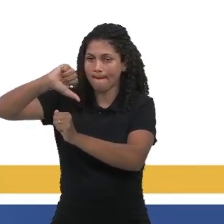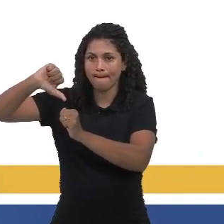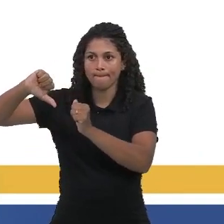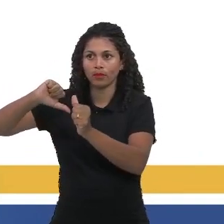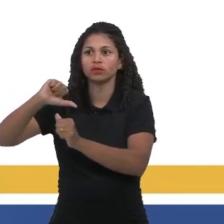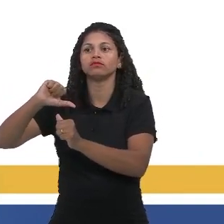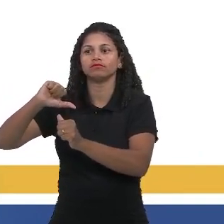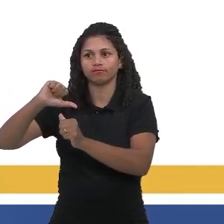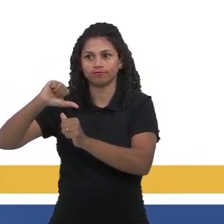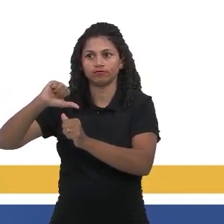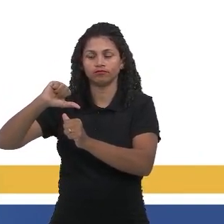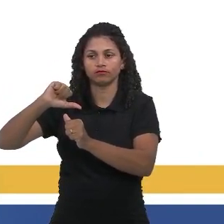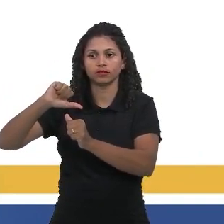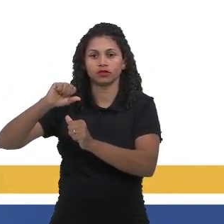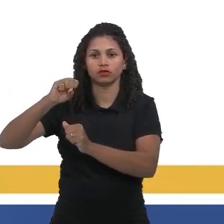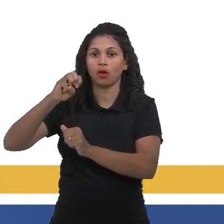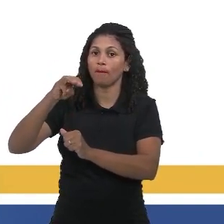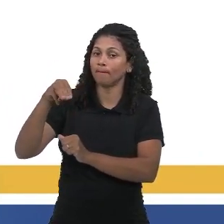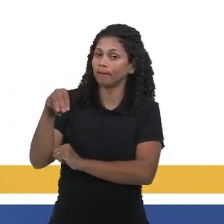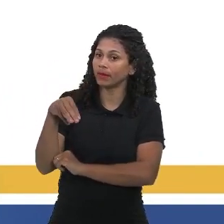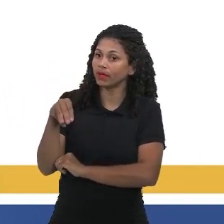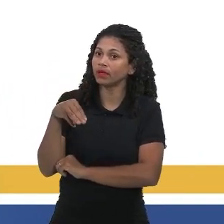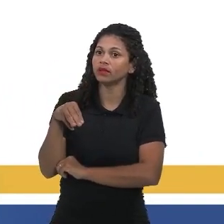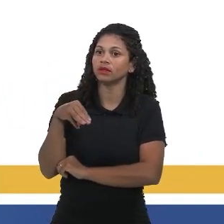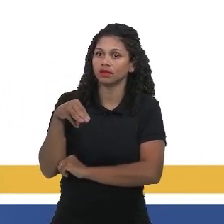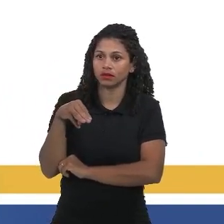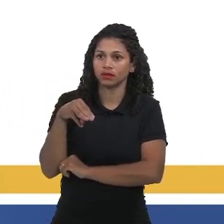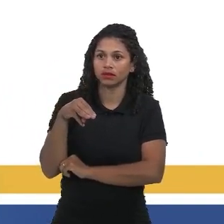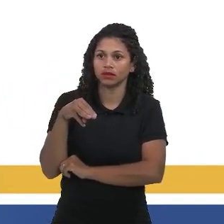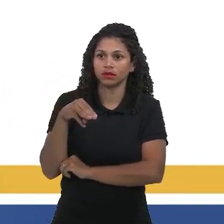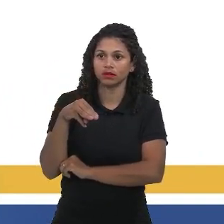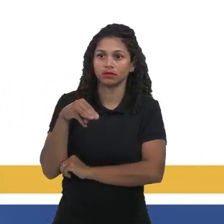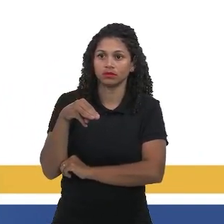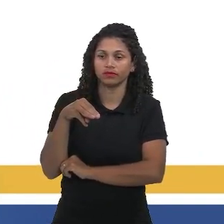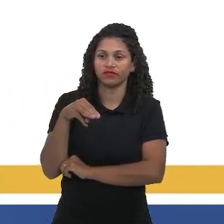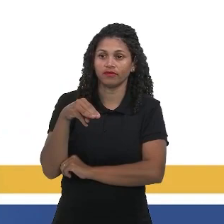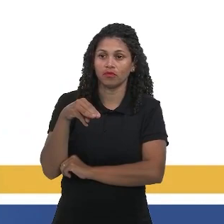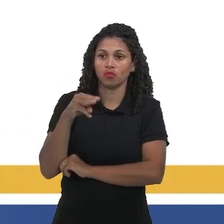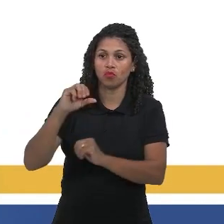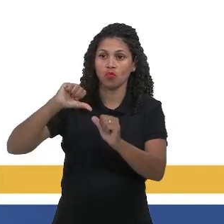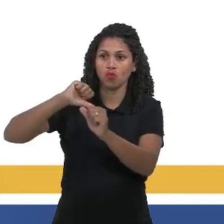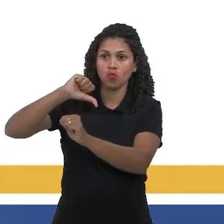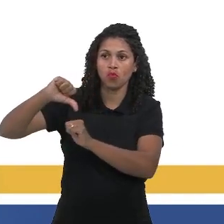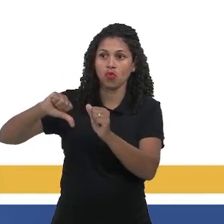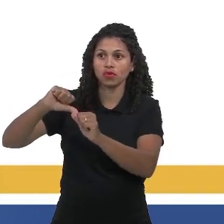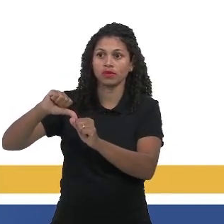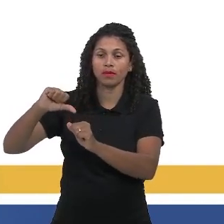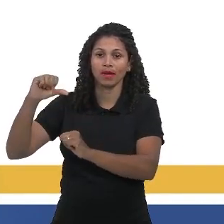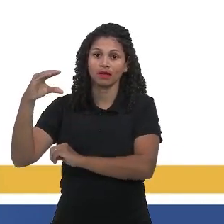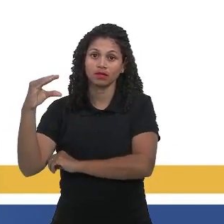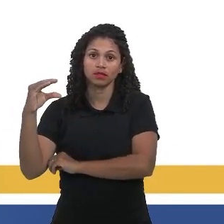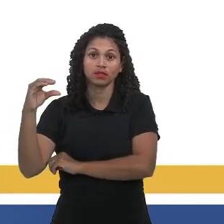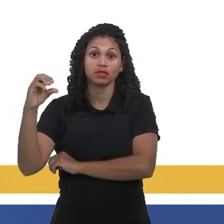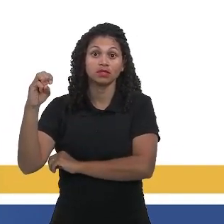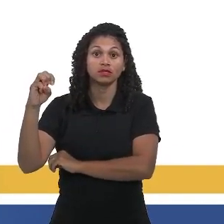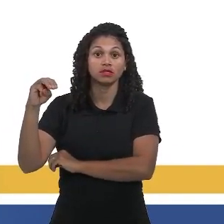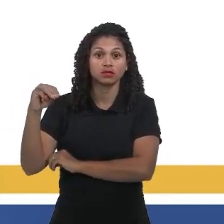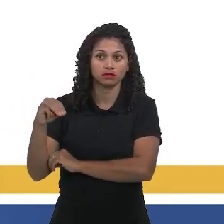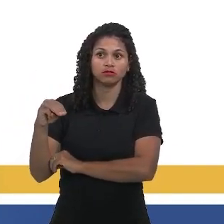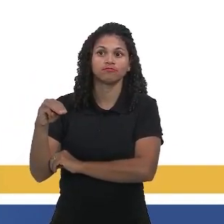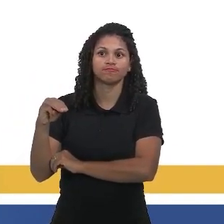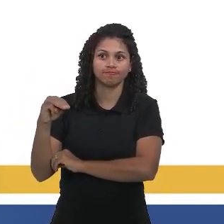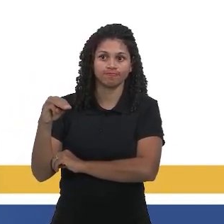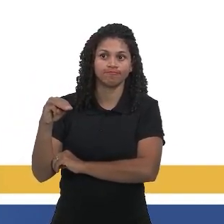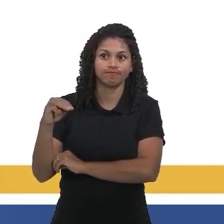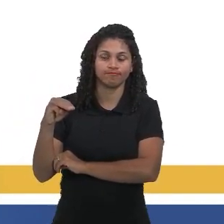de met né primeira transformação você pode fazer direto né chegamos a unidade centímetros Tá bom olha como é que fica a nossa relação